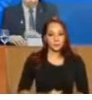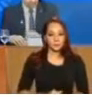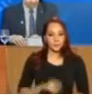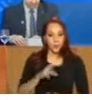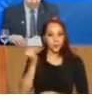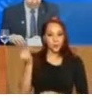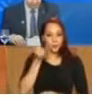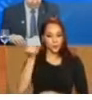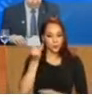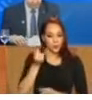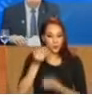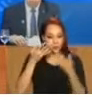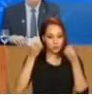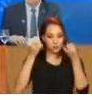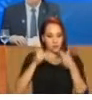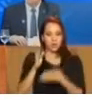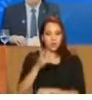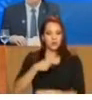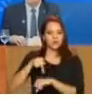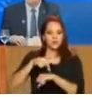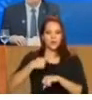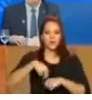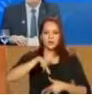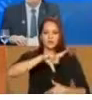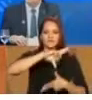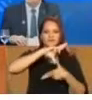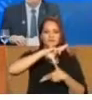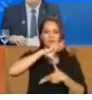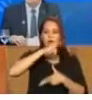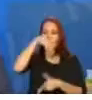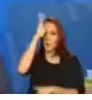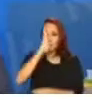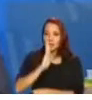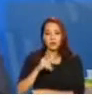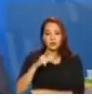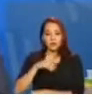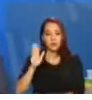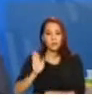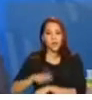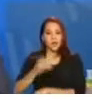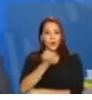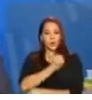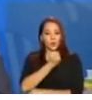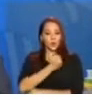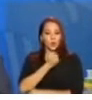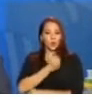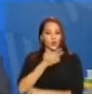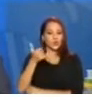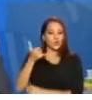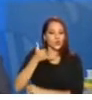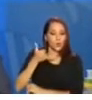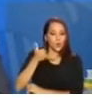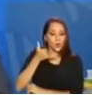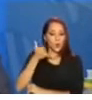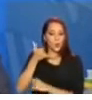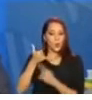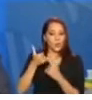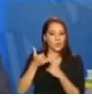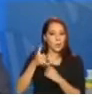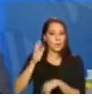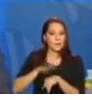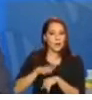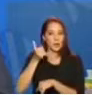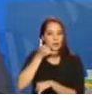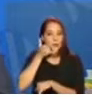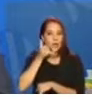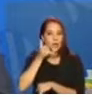que, primeiro, dos países latino-americanos, o Brasil é o país que tem o maior número de equipamentos celulares por